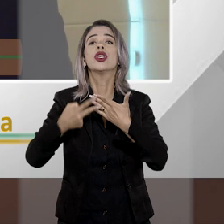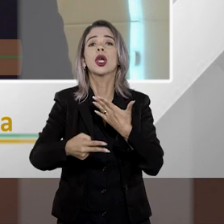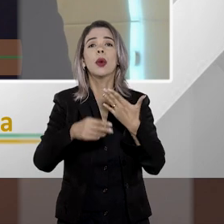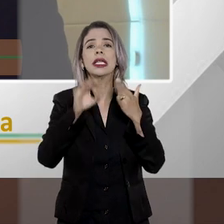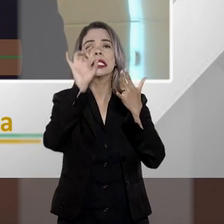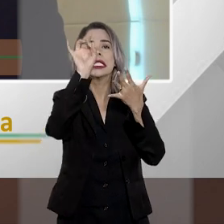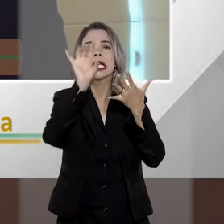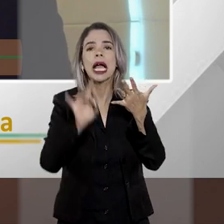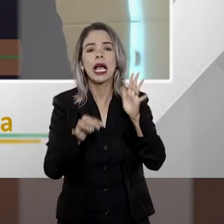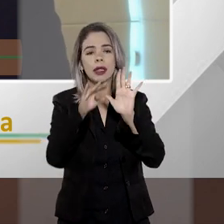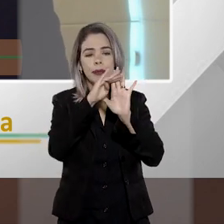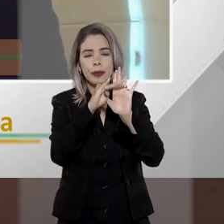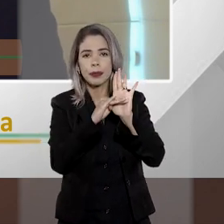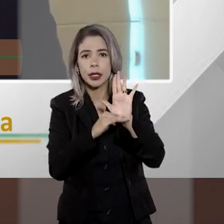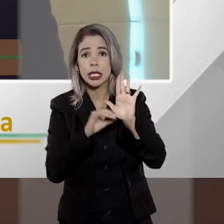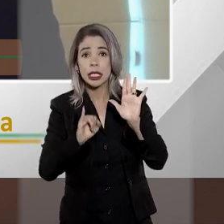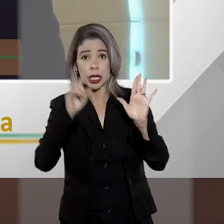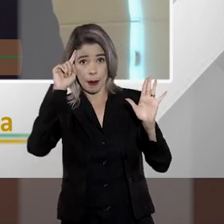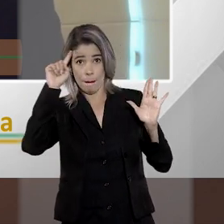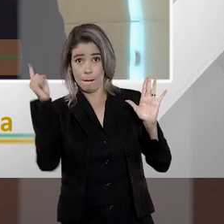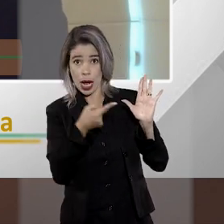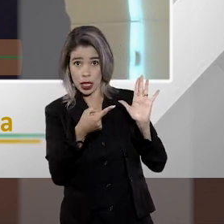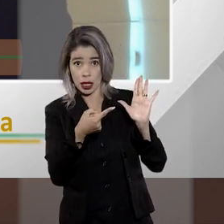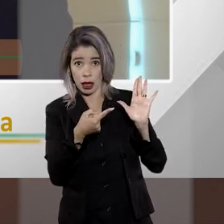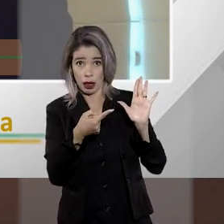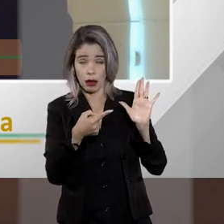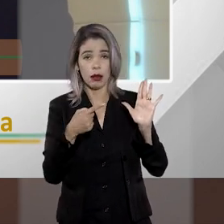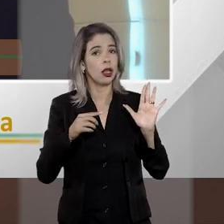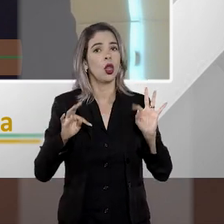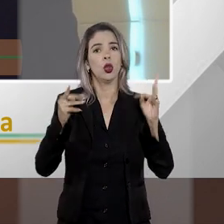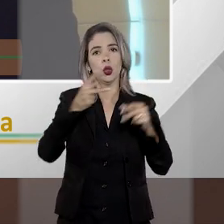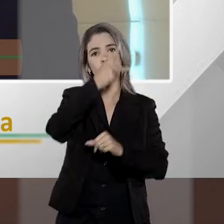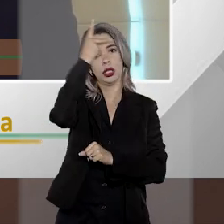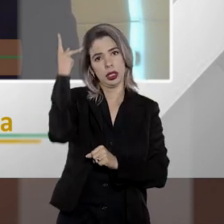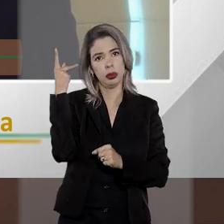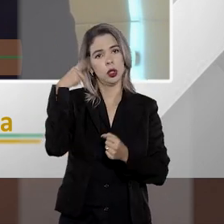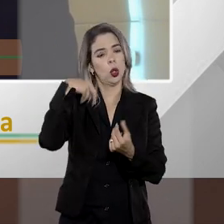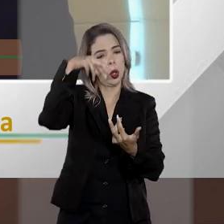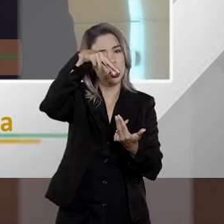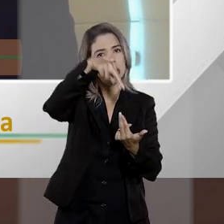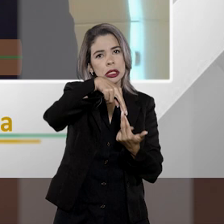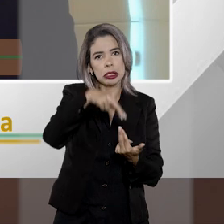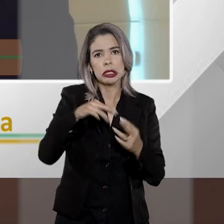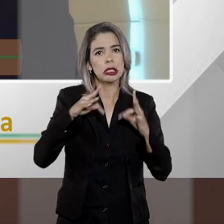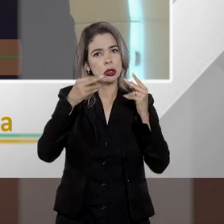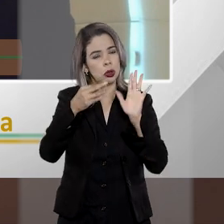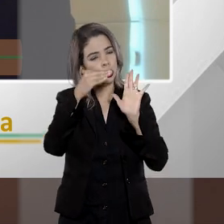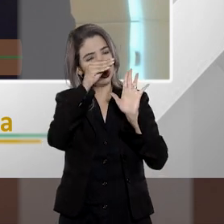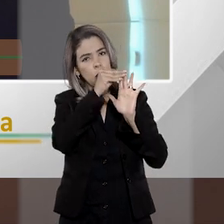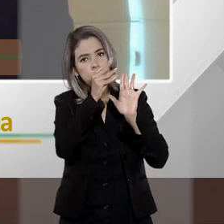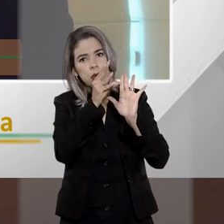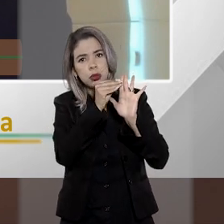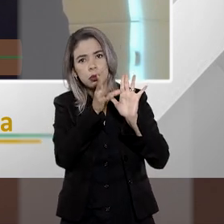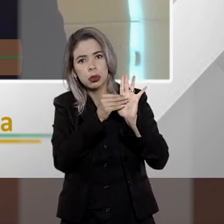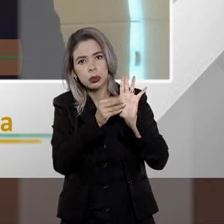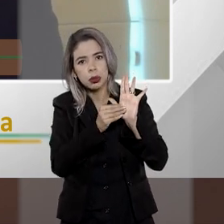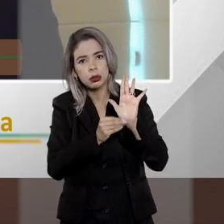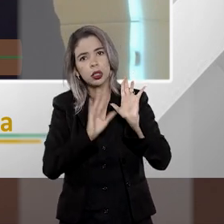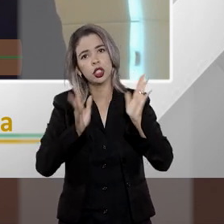jurídica de cada uma dessas interpretações? Se o rol é taxativo, os respectivos incisos bastam por si só para